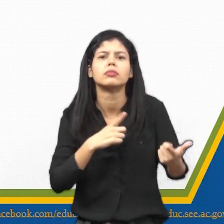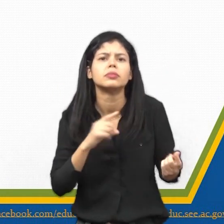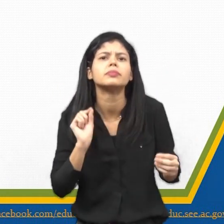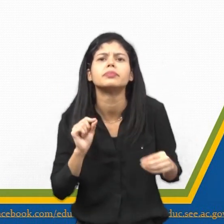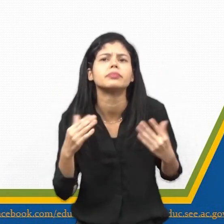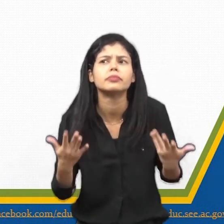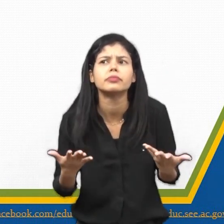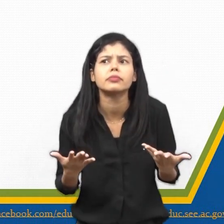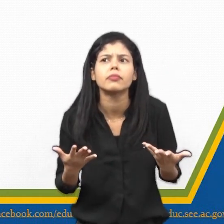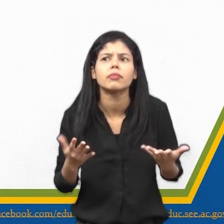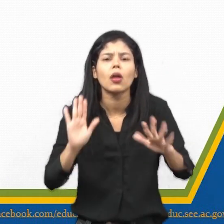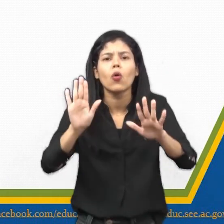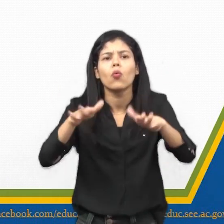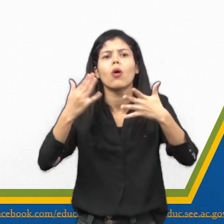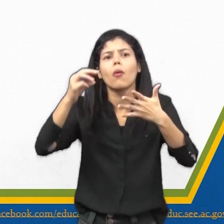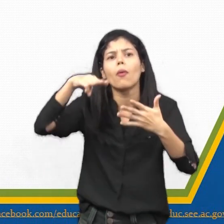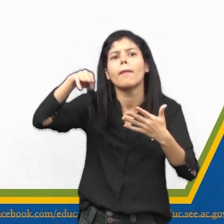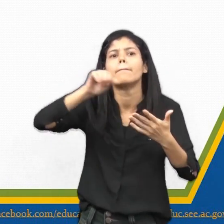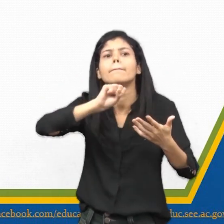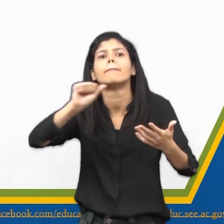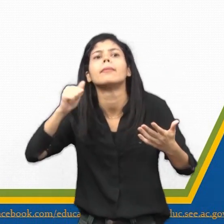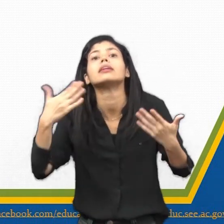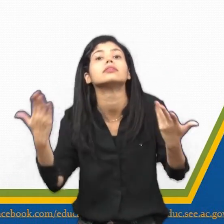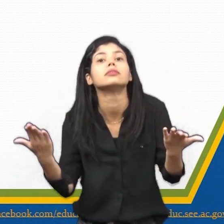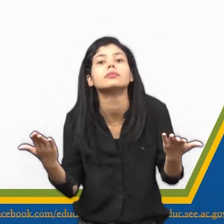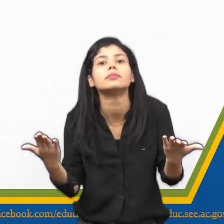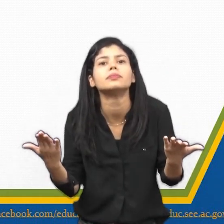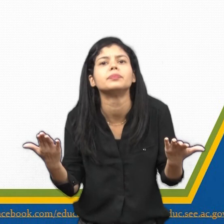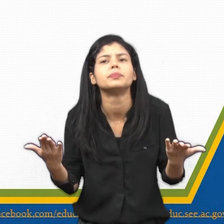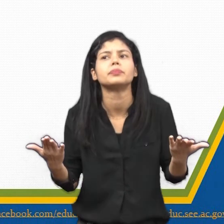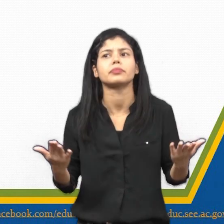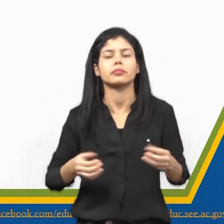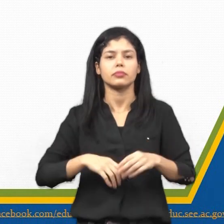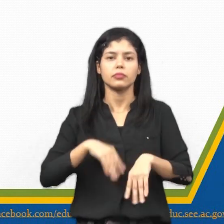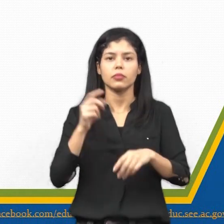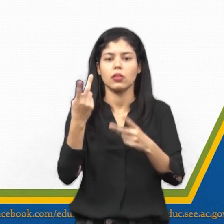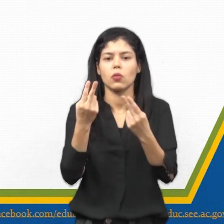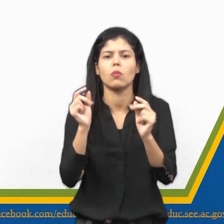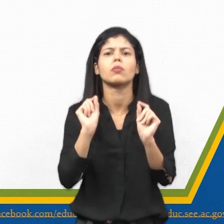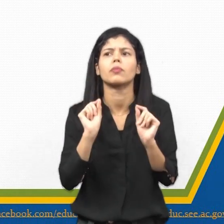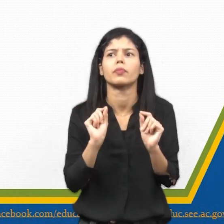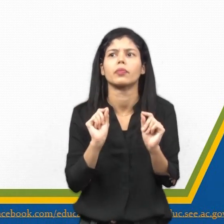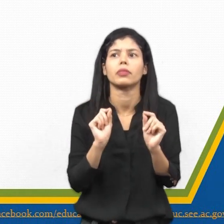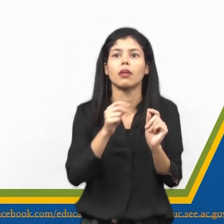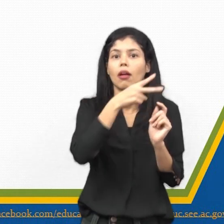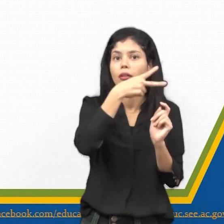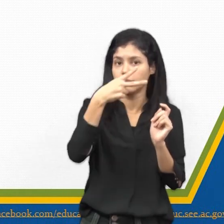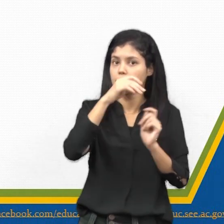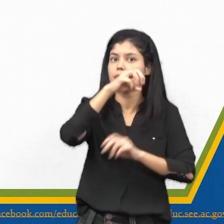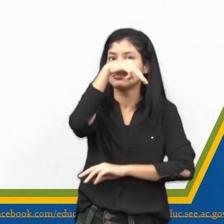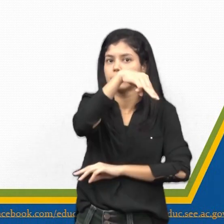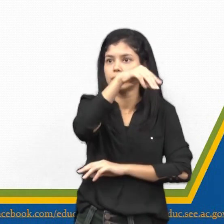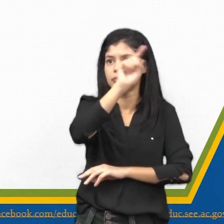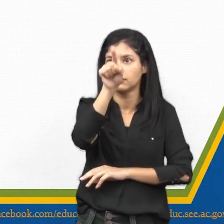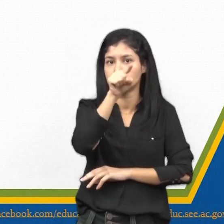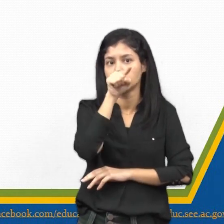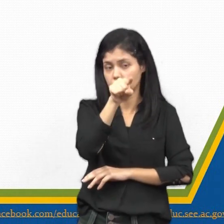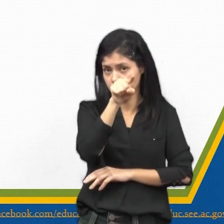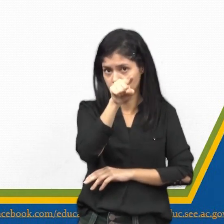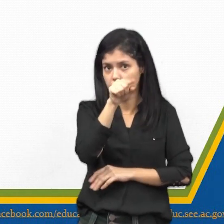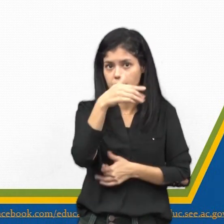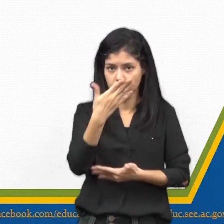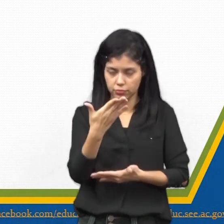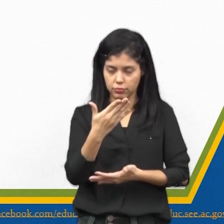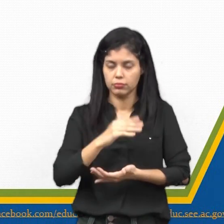A pergunta é, qual é a massa de nitrogênio? Então, a massa é igual a quem? Então eu coloco um ponto de interrogação ali, porque é o que eu